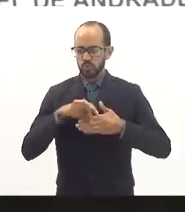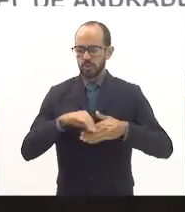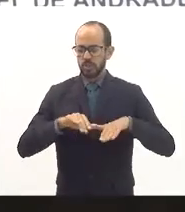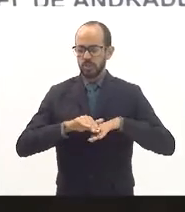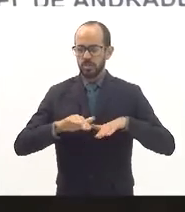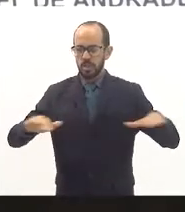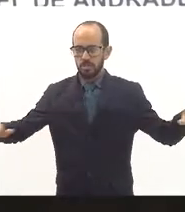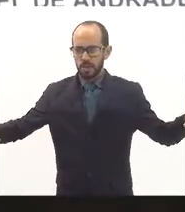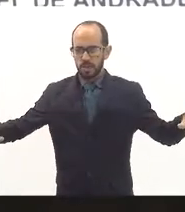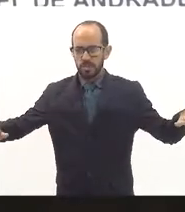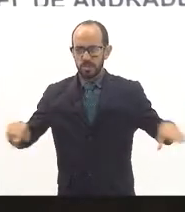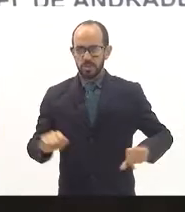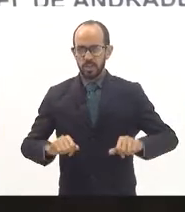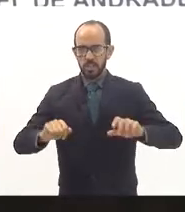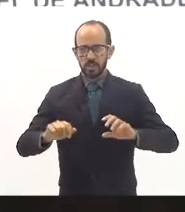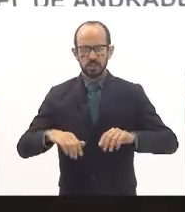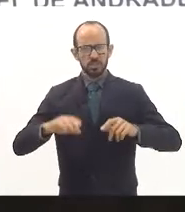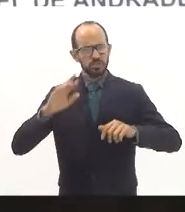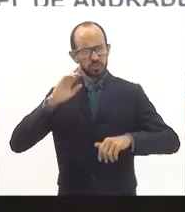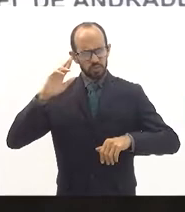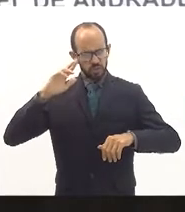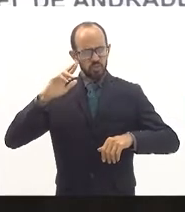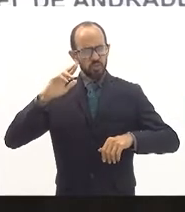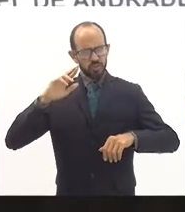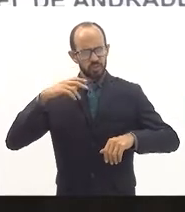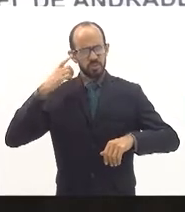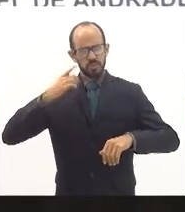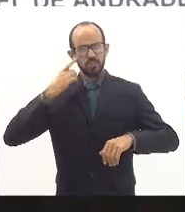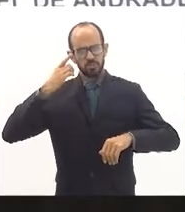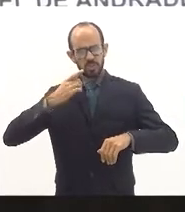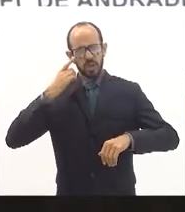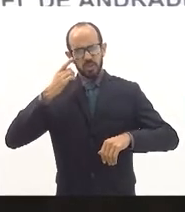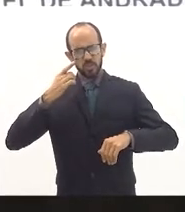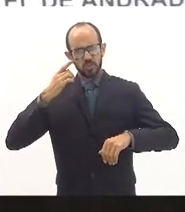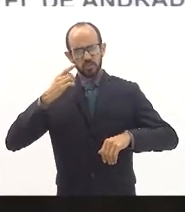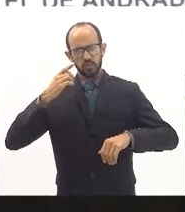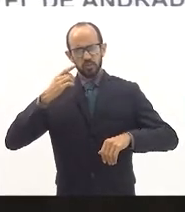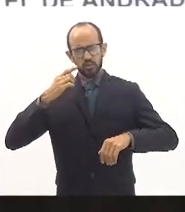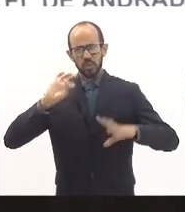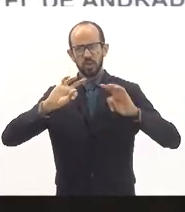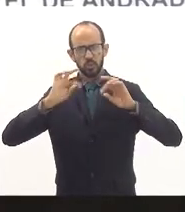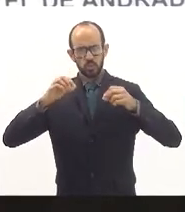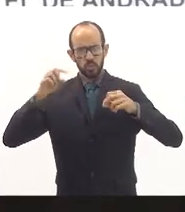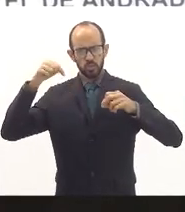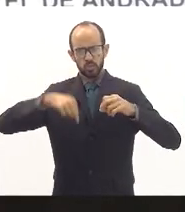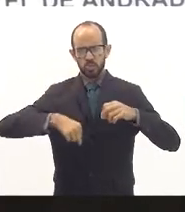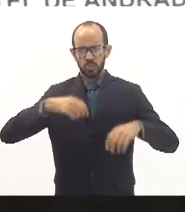senhoras e senhores deputadas, digníssimas autoridades,